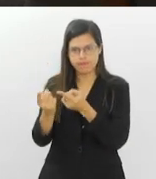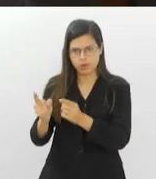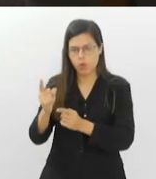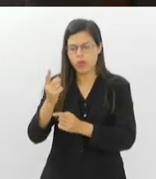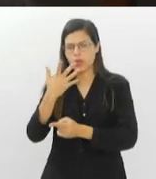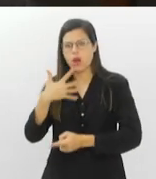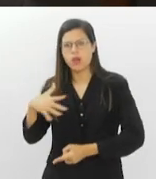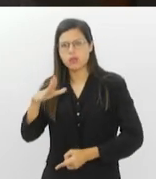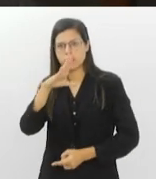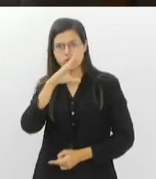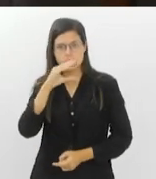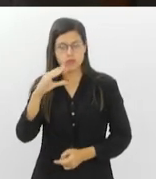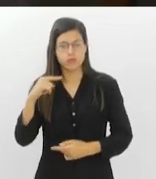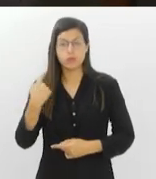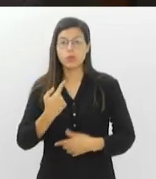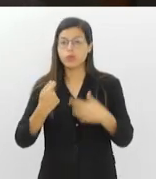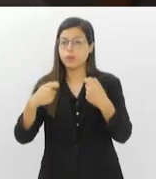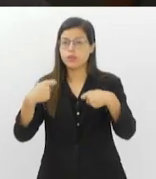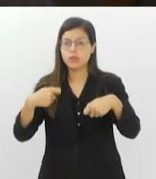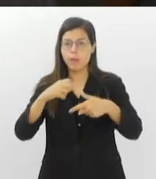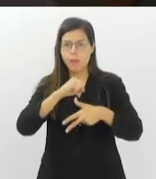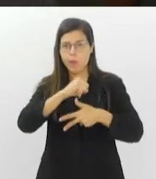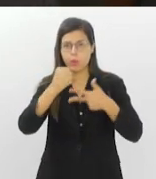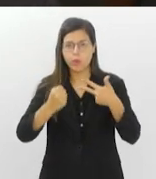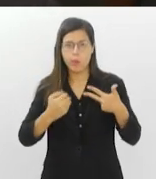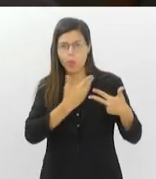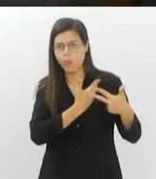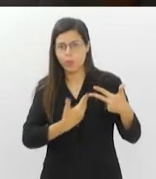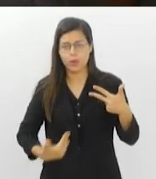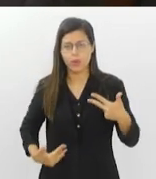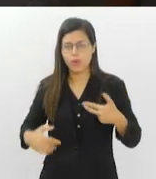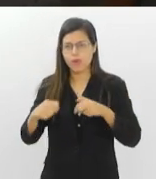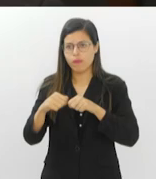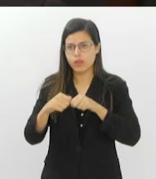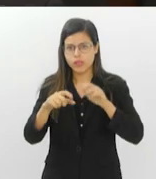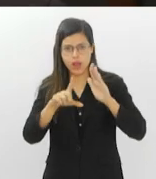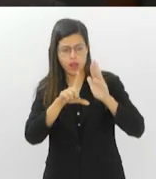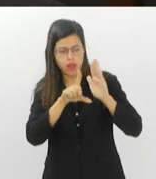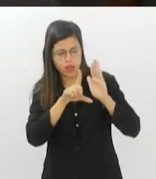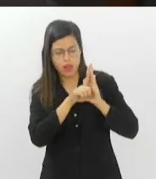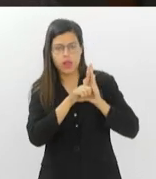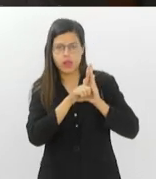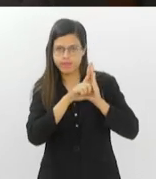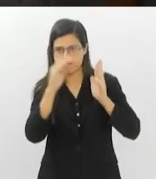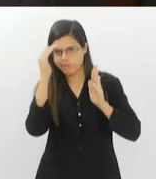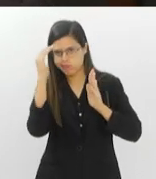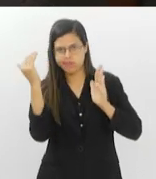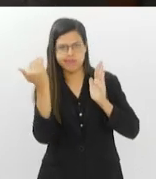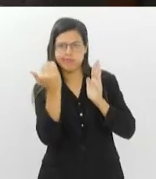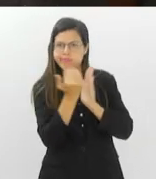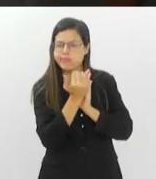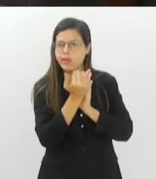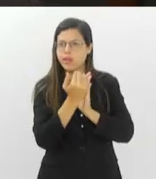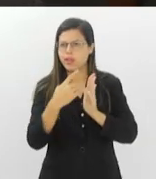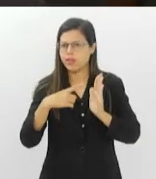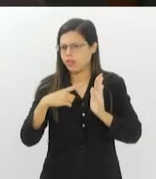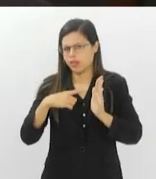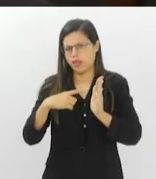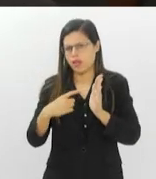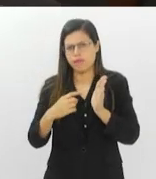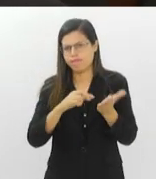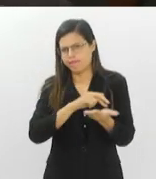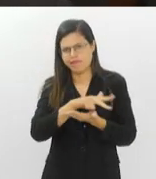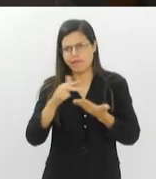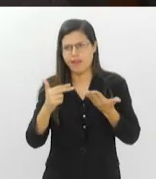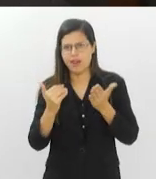precisamos de que o poder público faça com que as leis sejam cumpridas, né? Que existem muitas leis para criança e adolescente, o